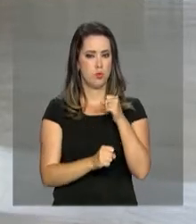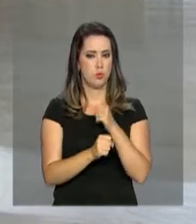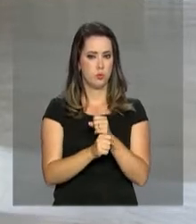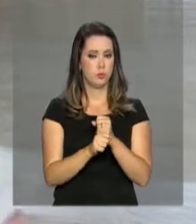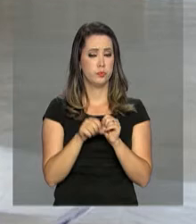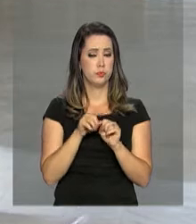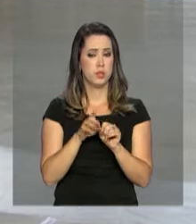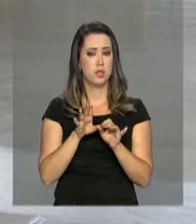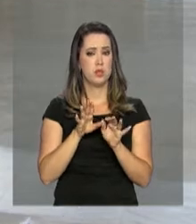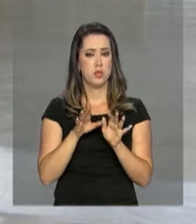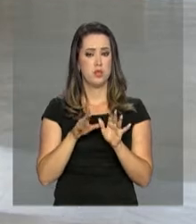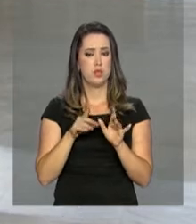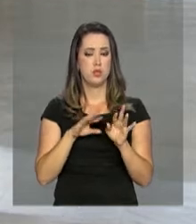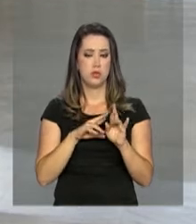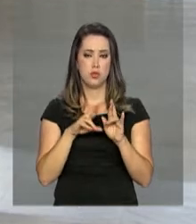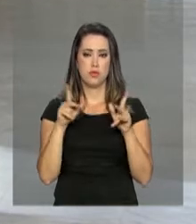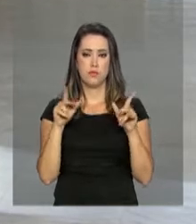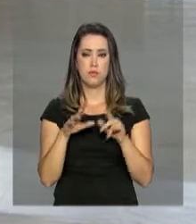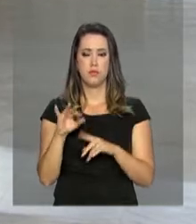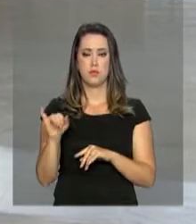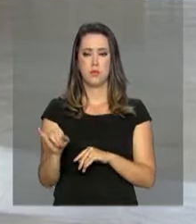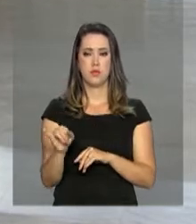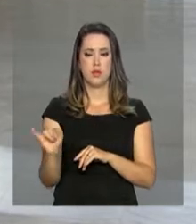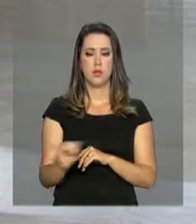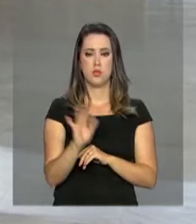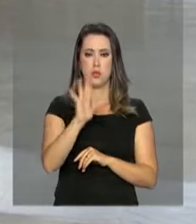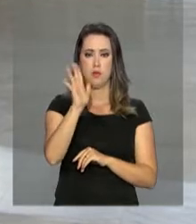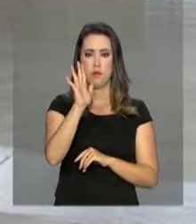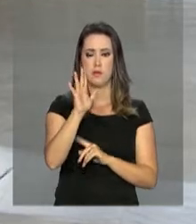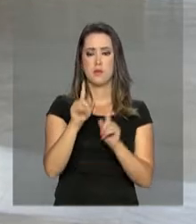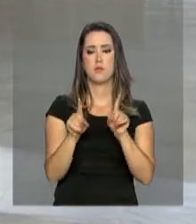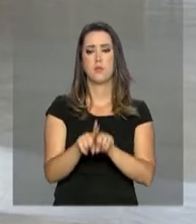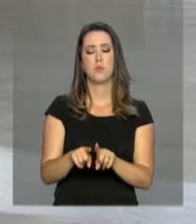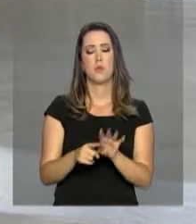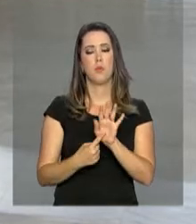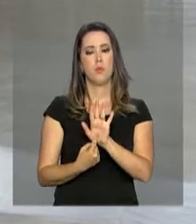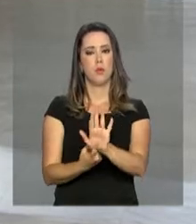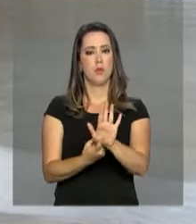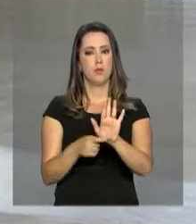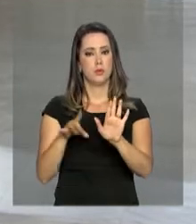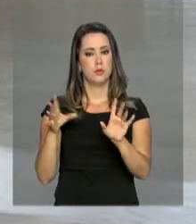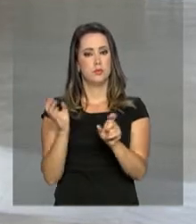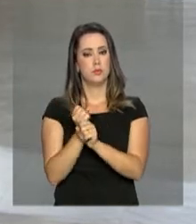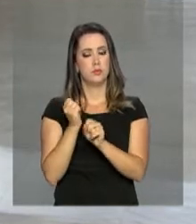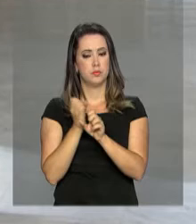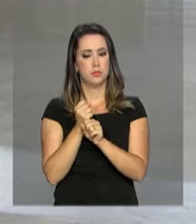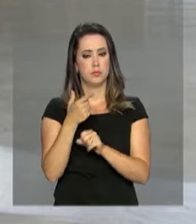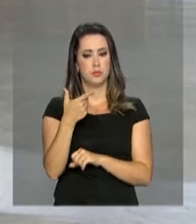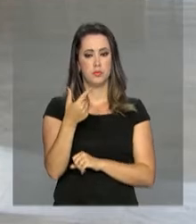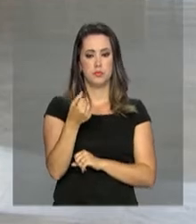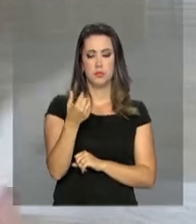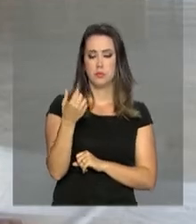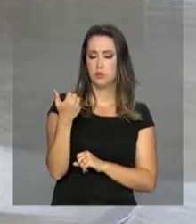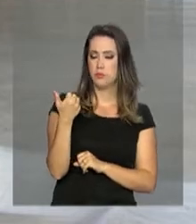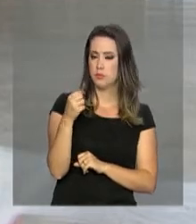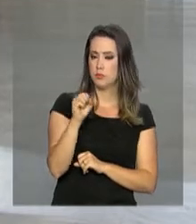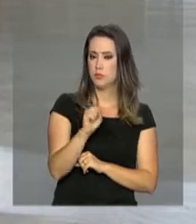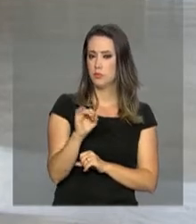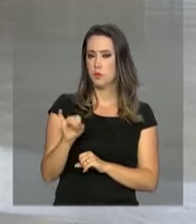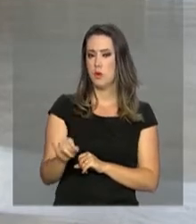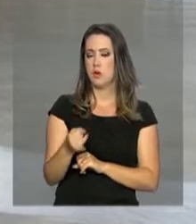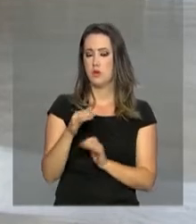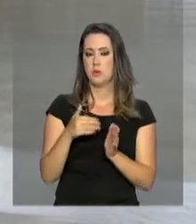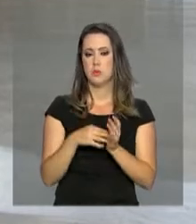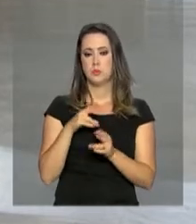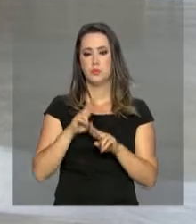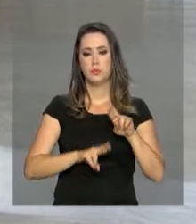isso descontada a inflação no período. A Receita também apurou que no acumulado de 2018, de janeiro a